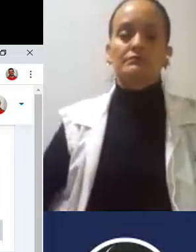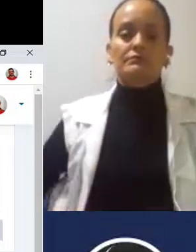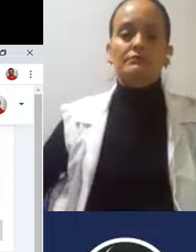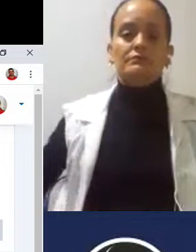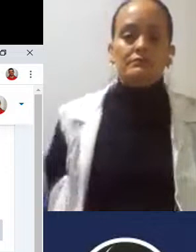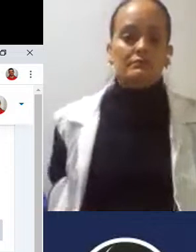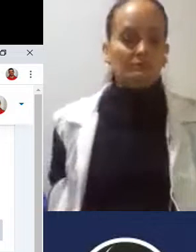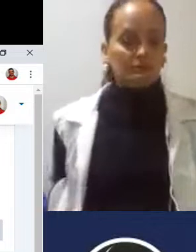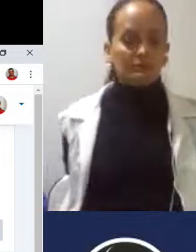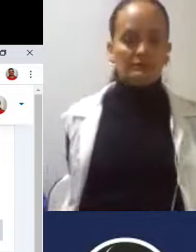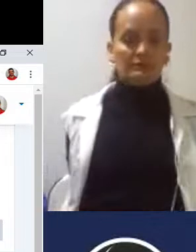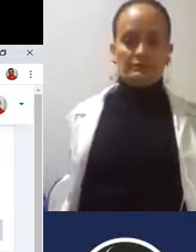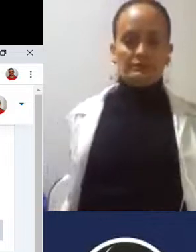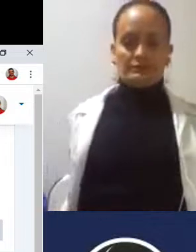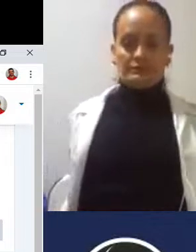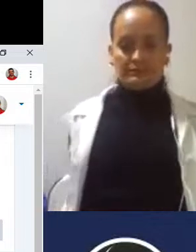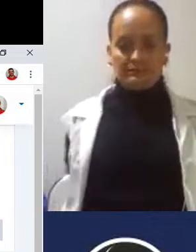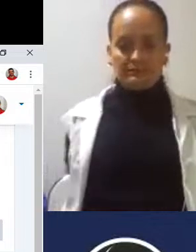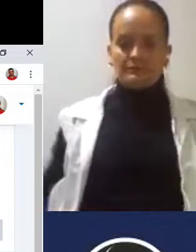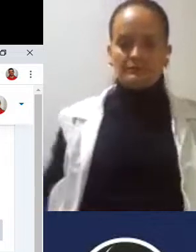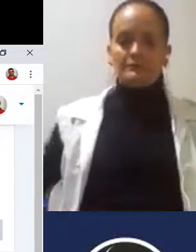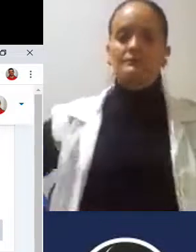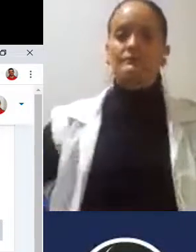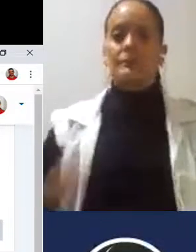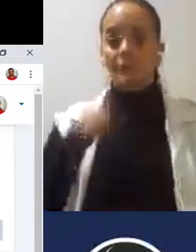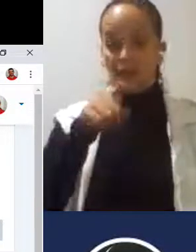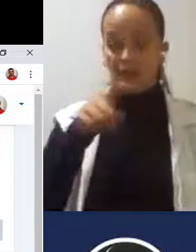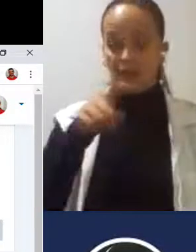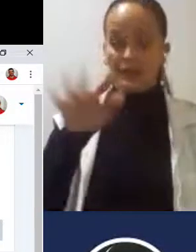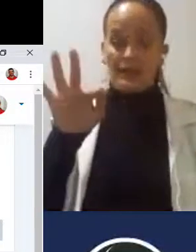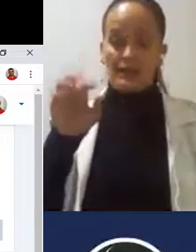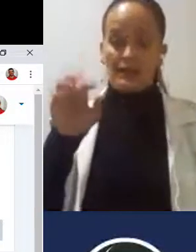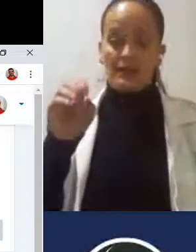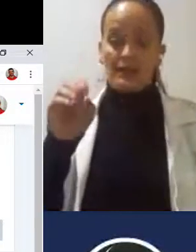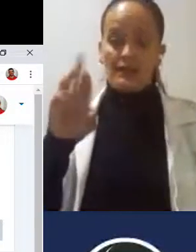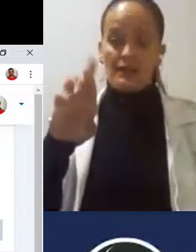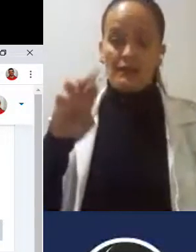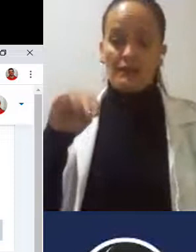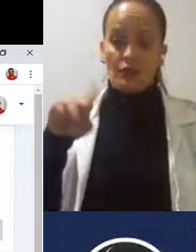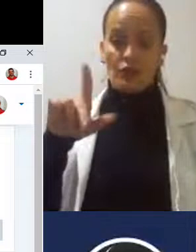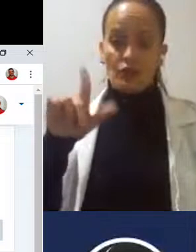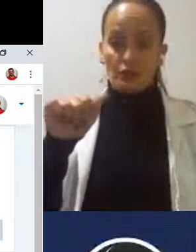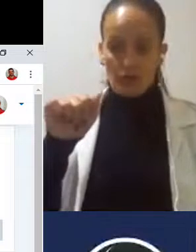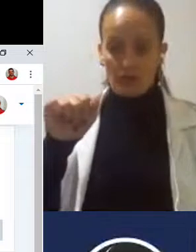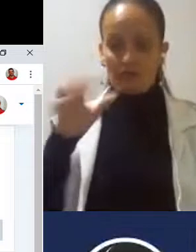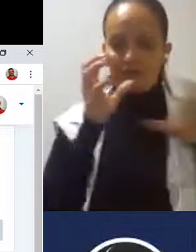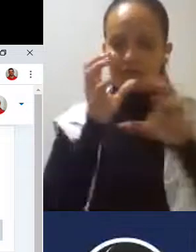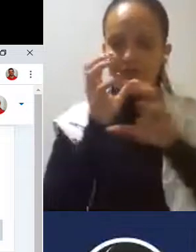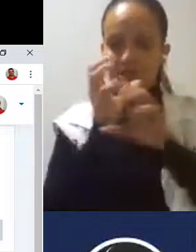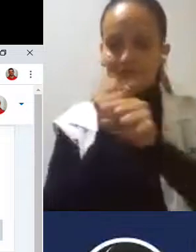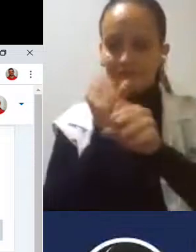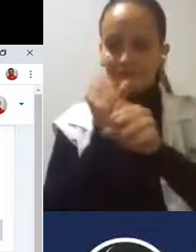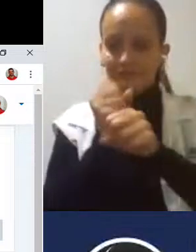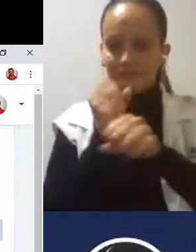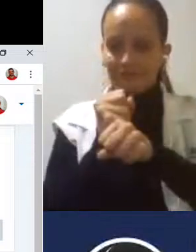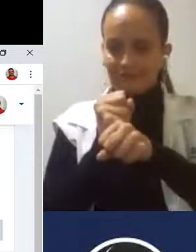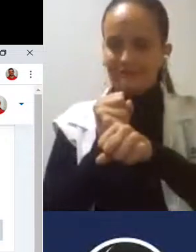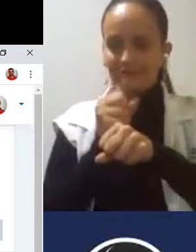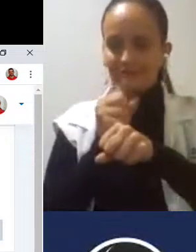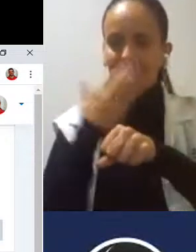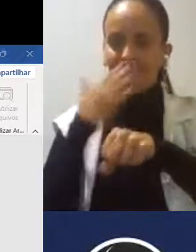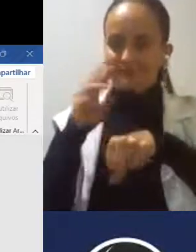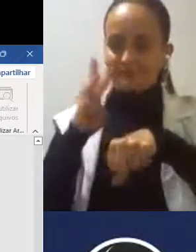Então, ó, essa aqui é a fórmula que vocês vão precisar. Deixa eu só até... Não tem como copiar ela aqui. Mas essa fórmula aqui,